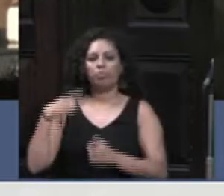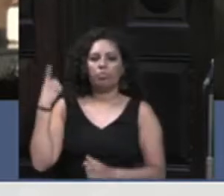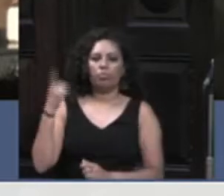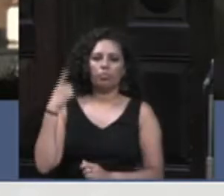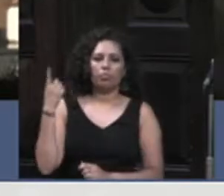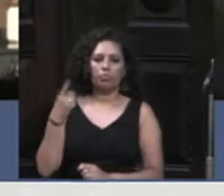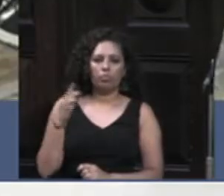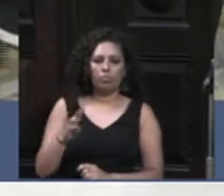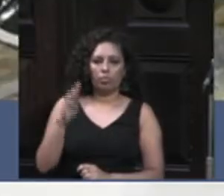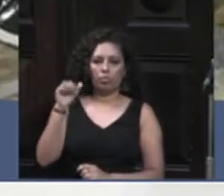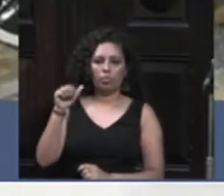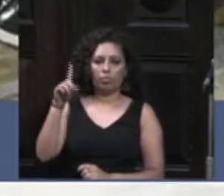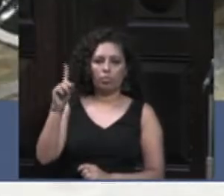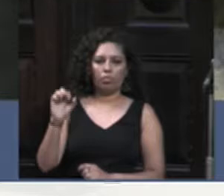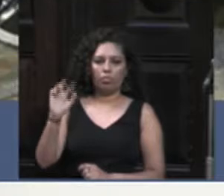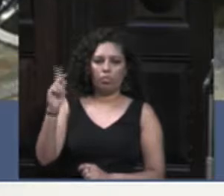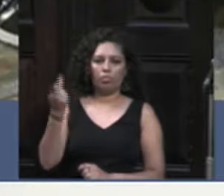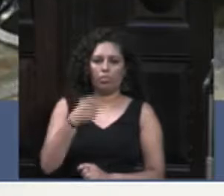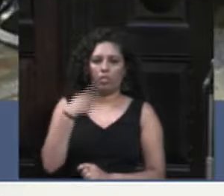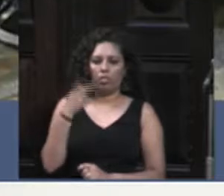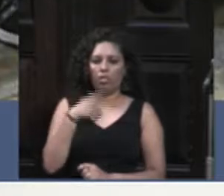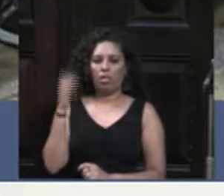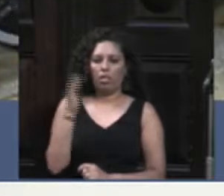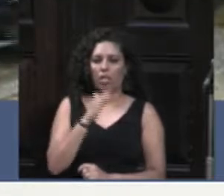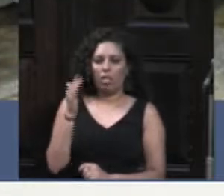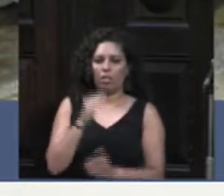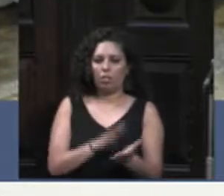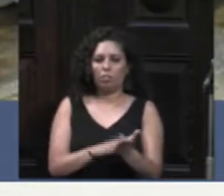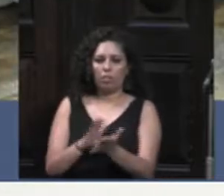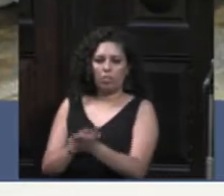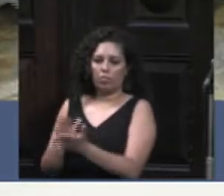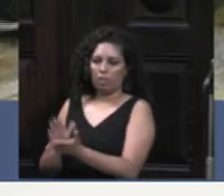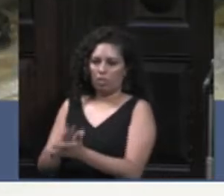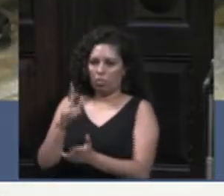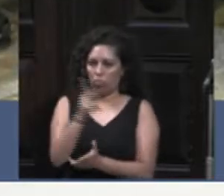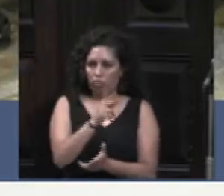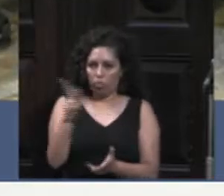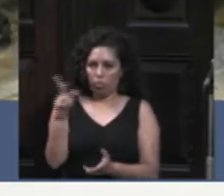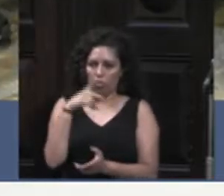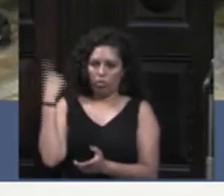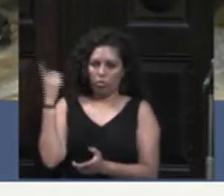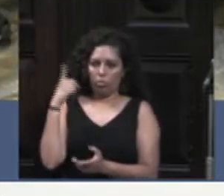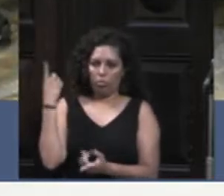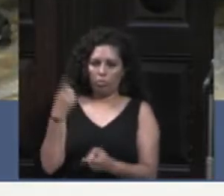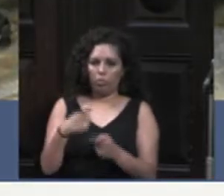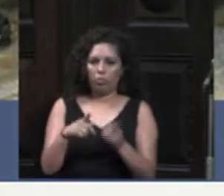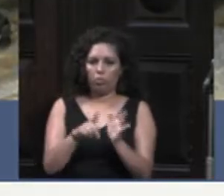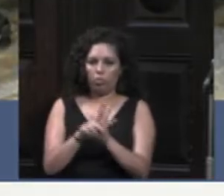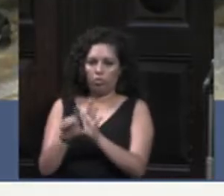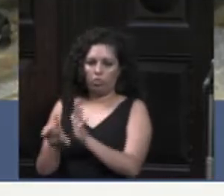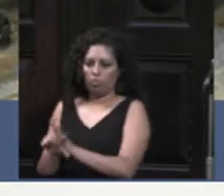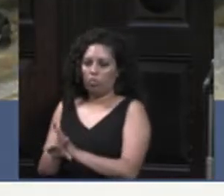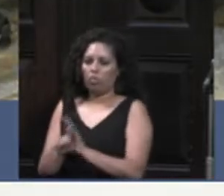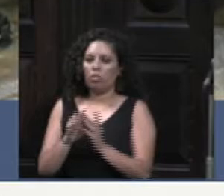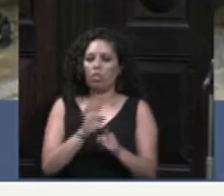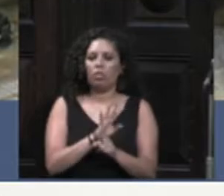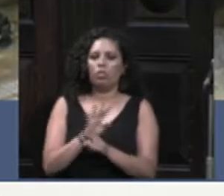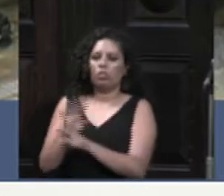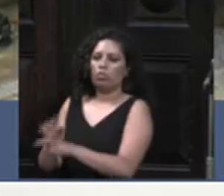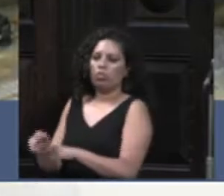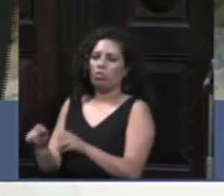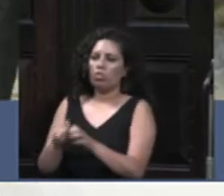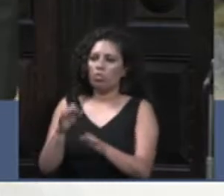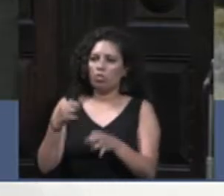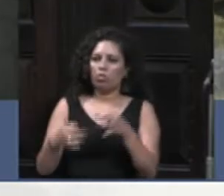Carneiro. Também queria, em breves palavras, senhor presidente, cumprimentar o Gilberto e Vossa Excelência por esse projeto que faz justiça a